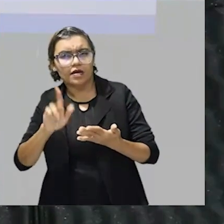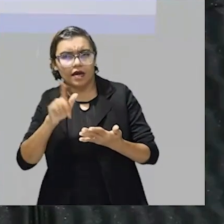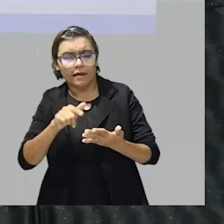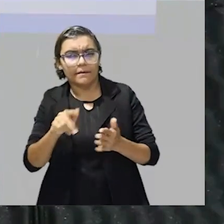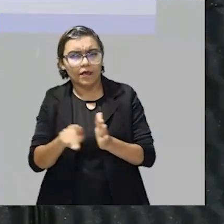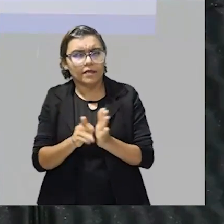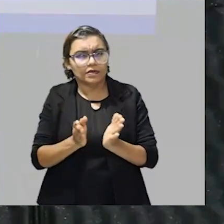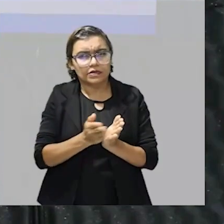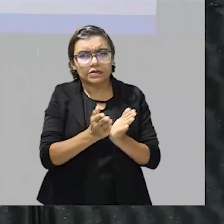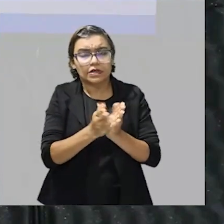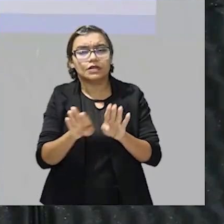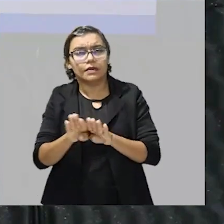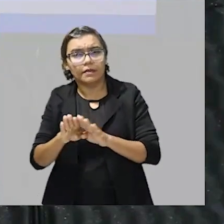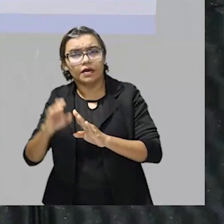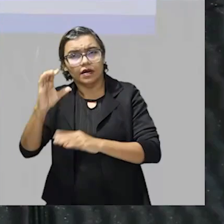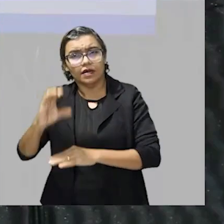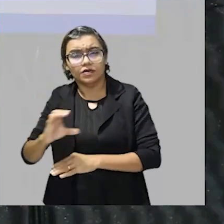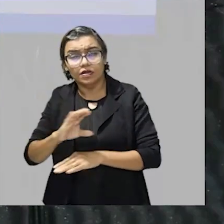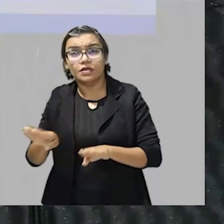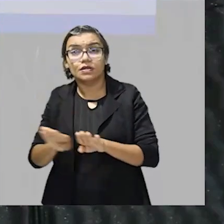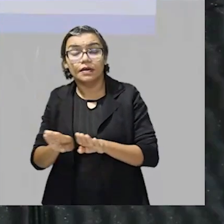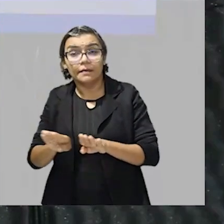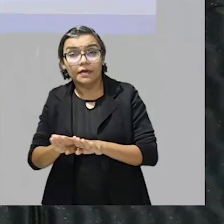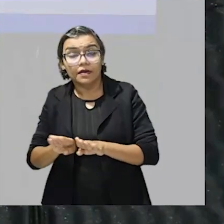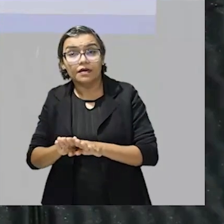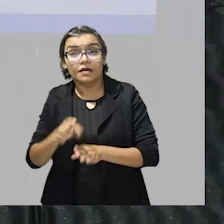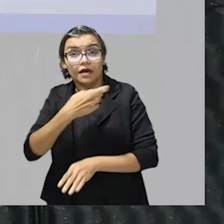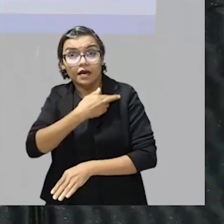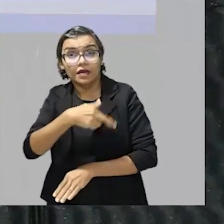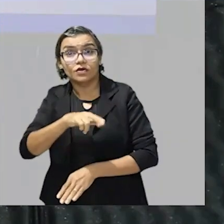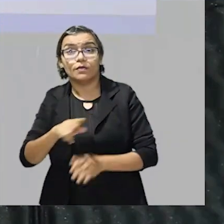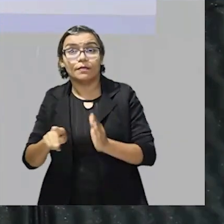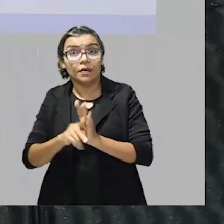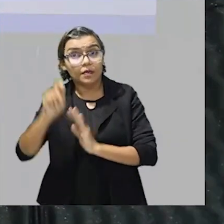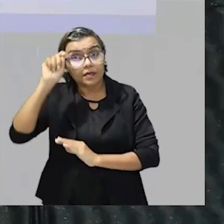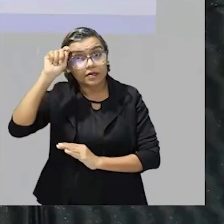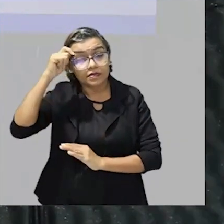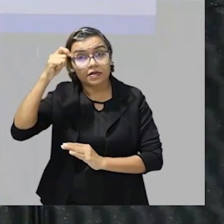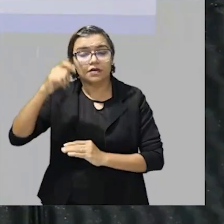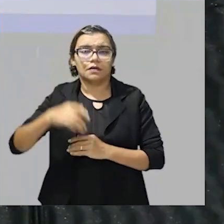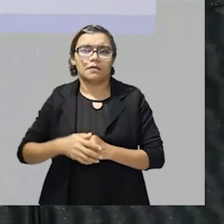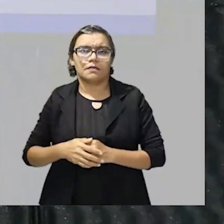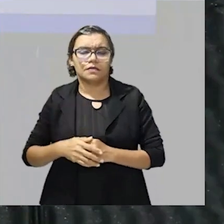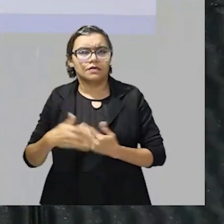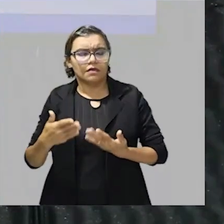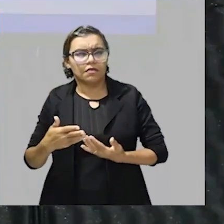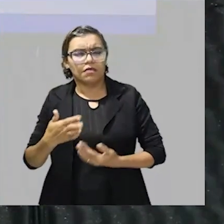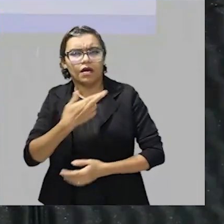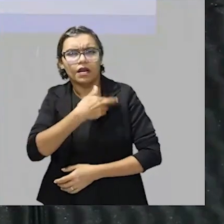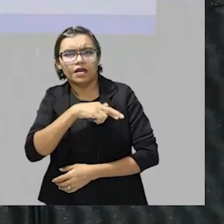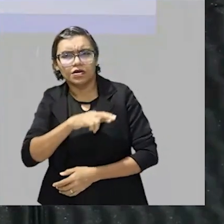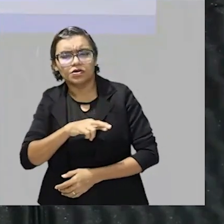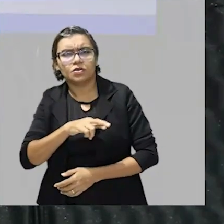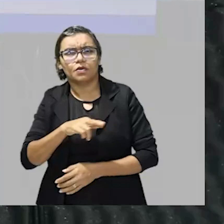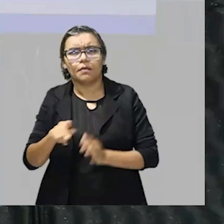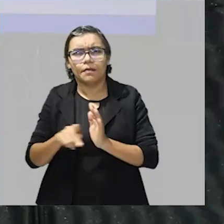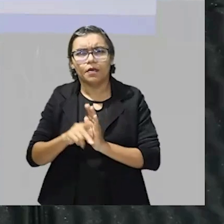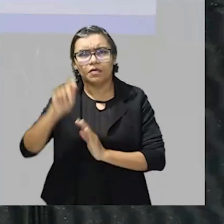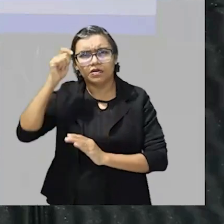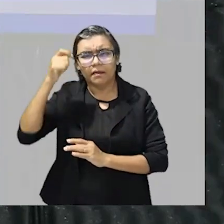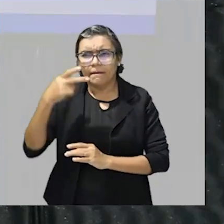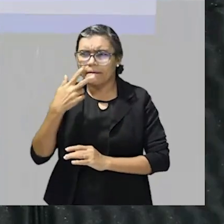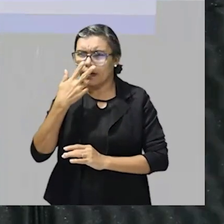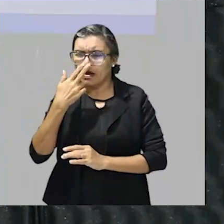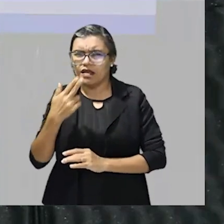Exemplo né E nós temos as religiões de matriz africana e tem muita gente que associa a religião de matriz africana a